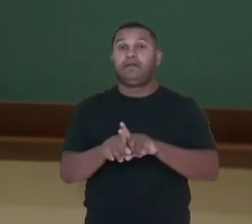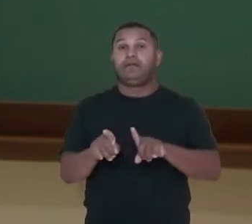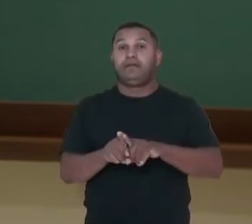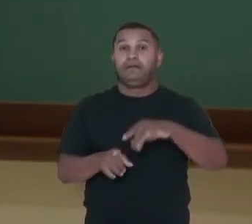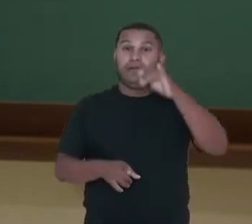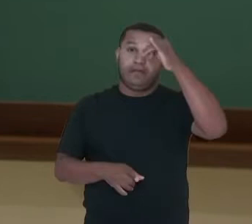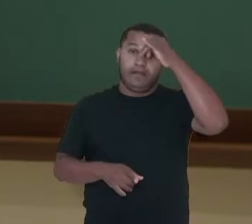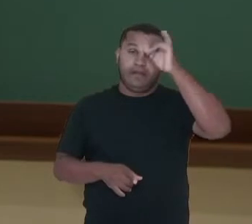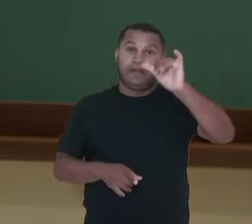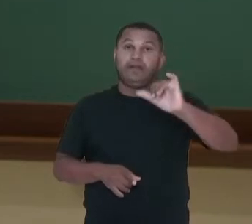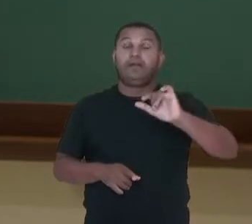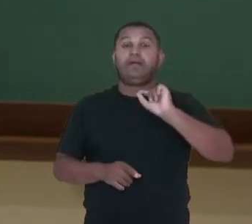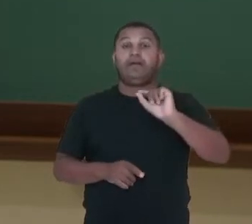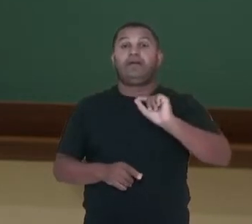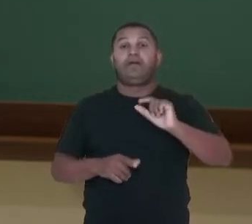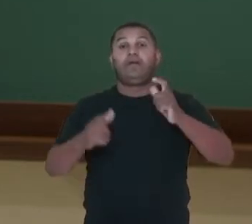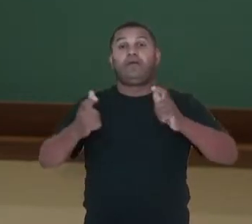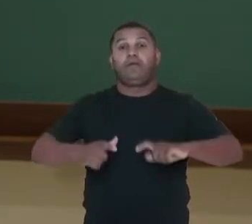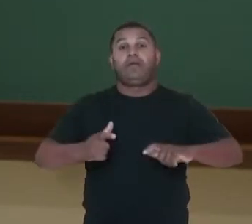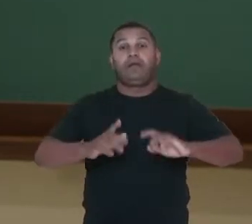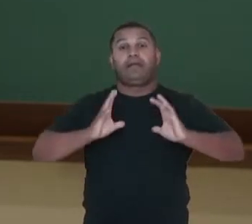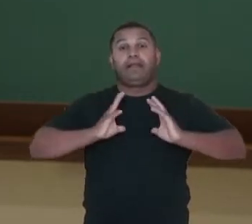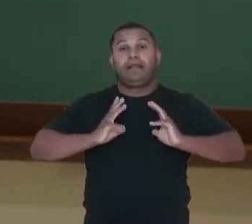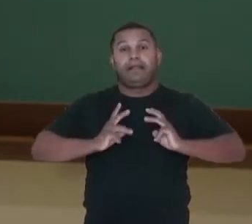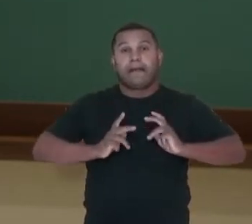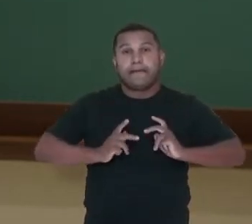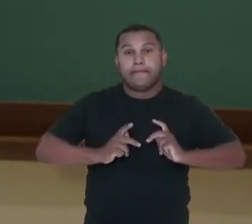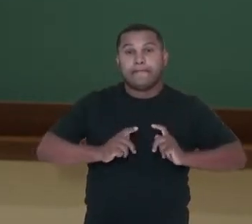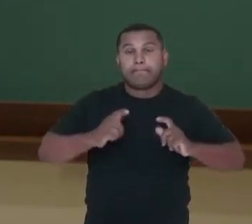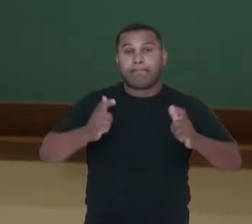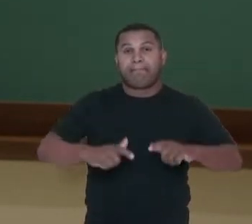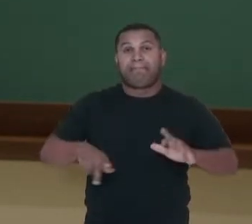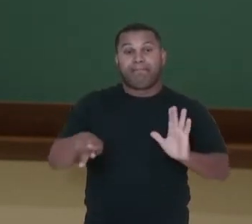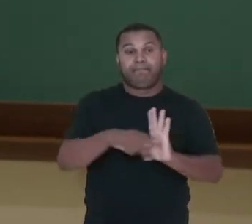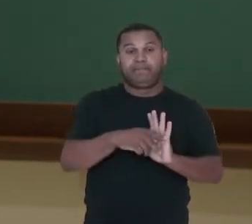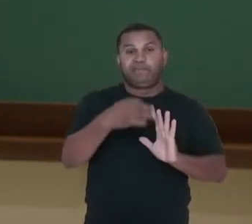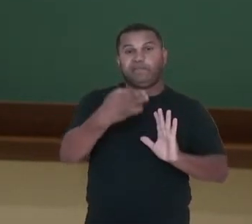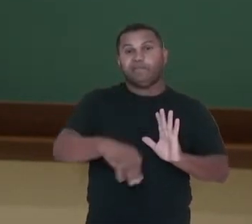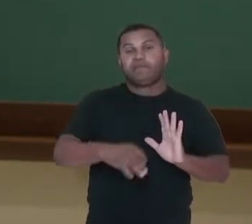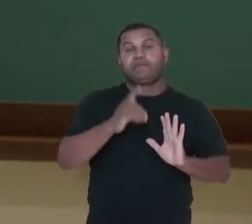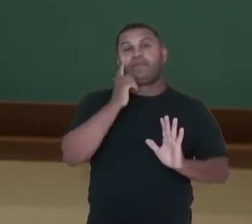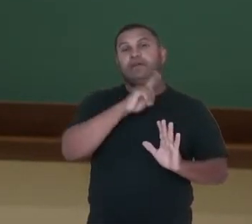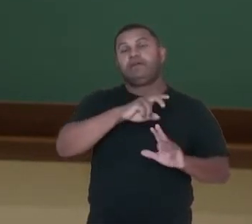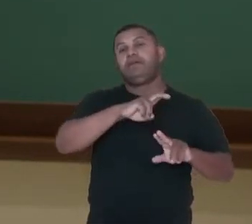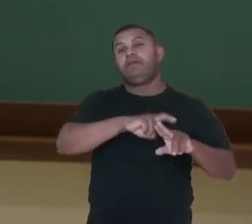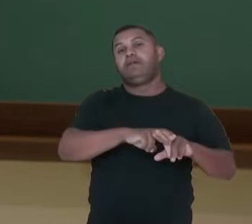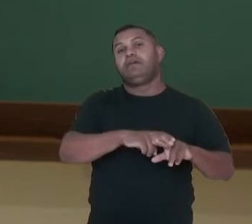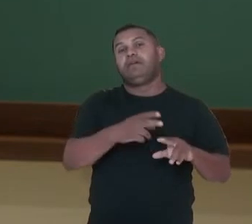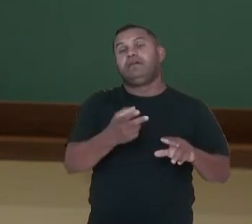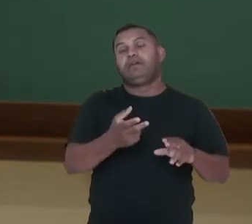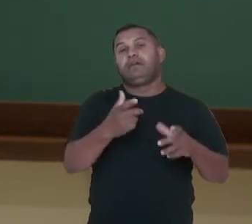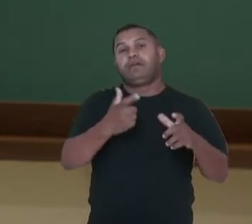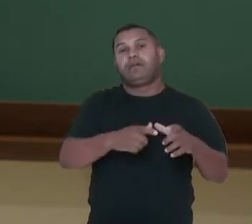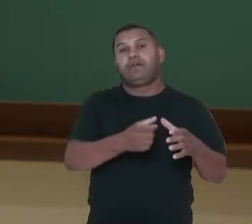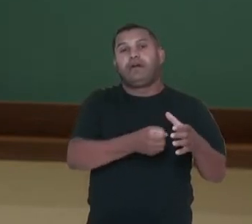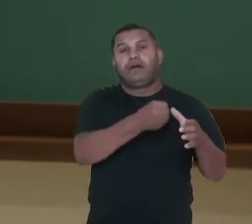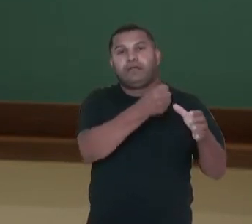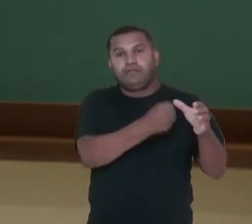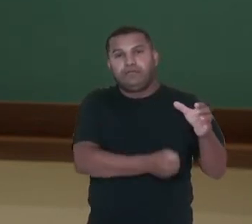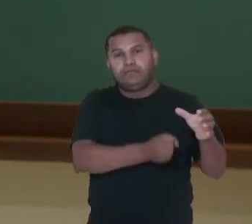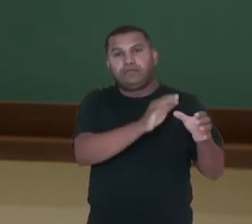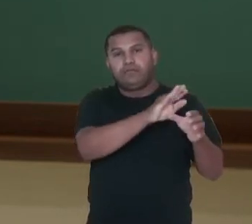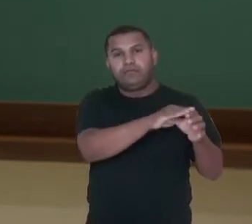Para, portanto, dar condições dignas ali para os cidadãos, né? Para estar evitando esse tipo